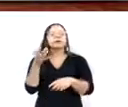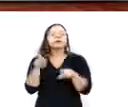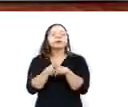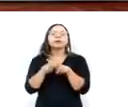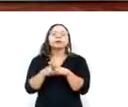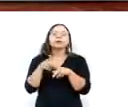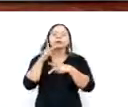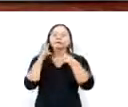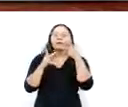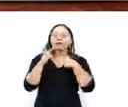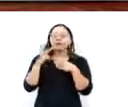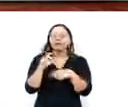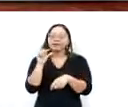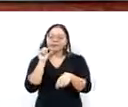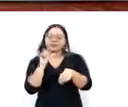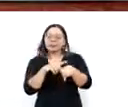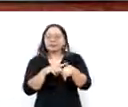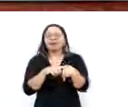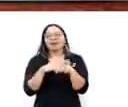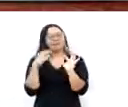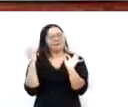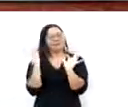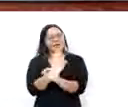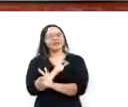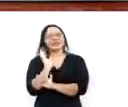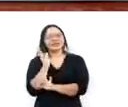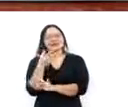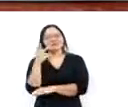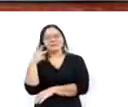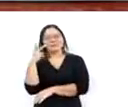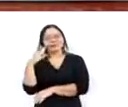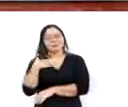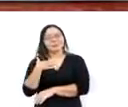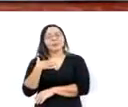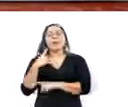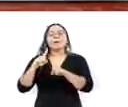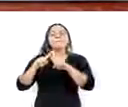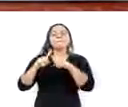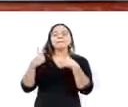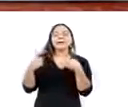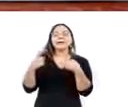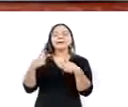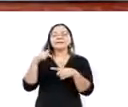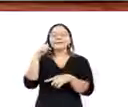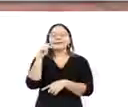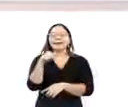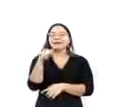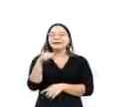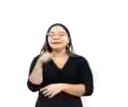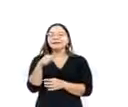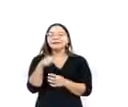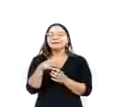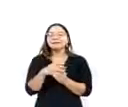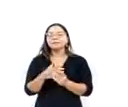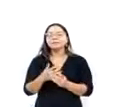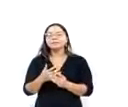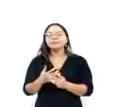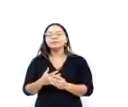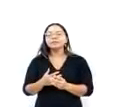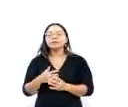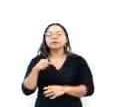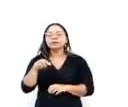Quero ainda falar para vocês um pouco, sei que o nosso tempo já está terminando, né? Já estão me dizendo aqui, né? Mas esse cenário